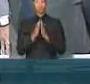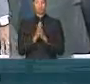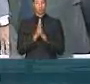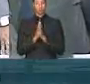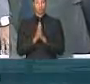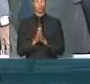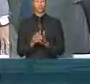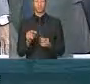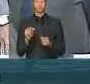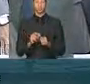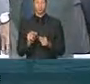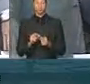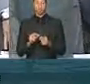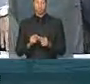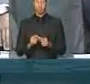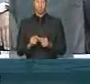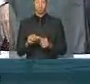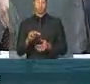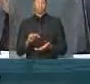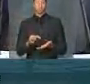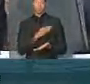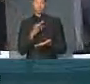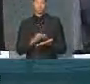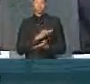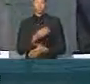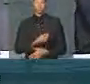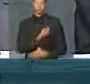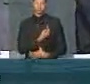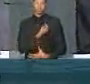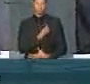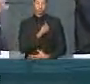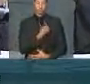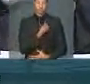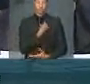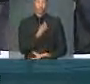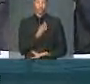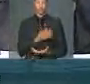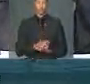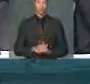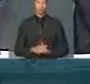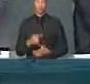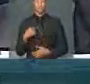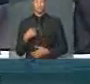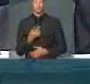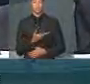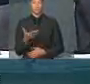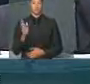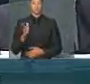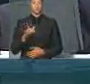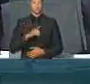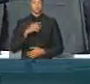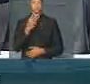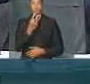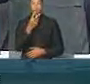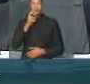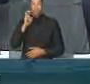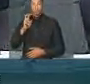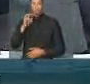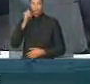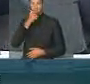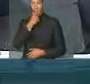favor façam os registros de suas presenças nós temos já 35